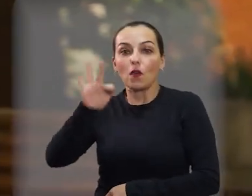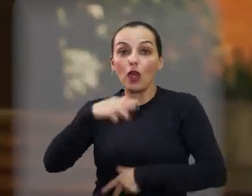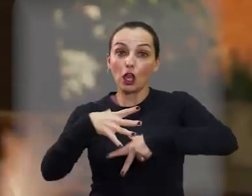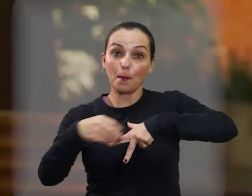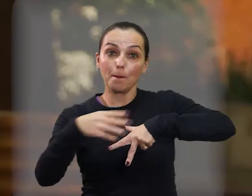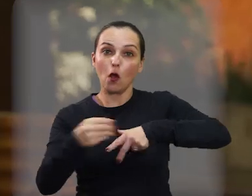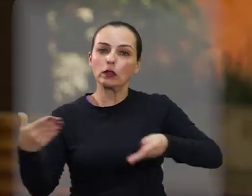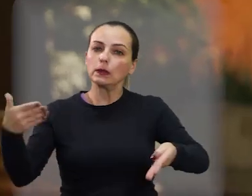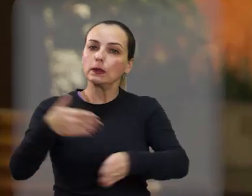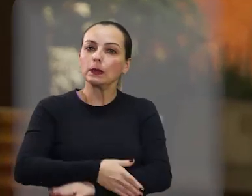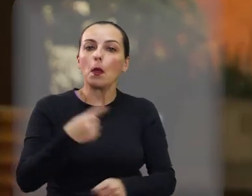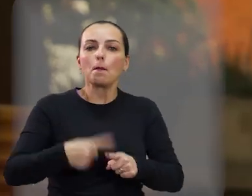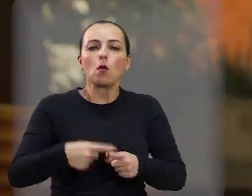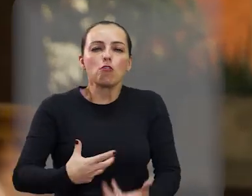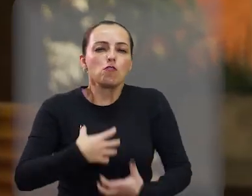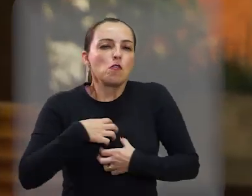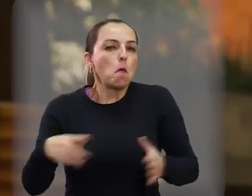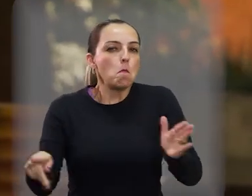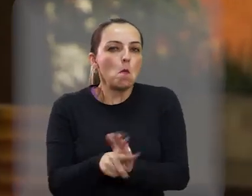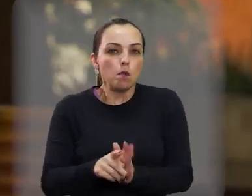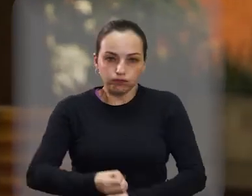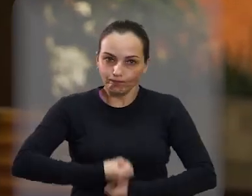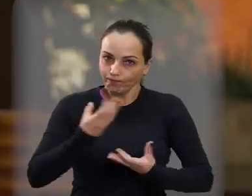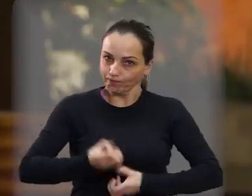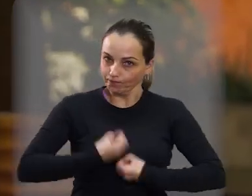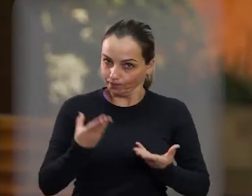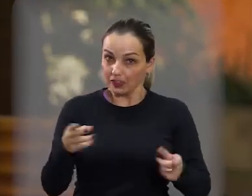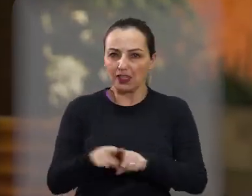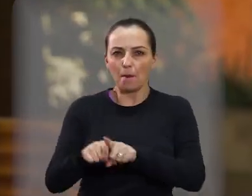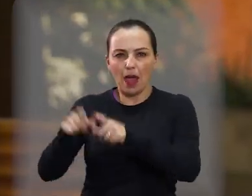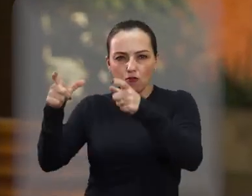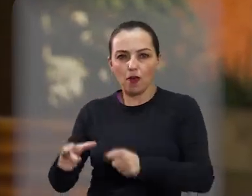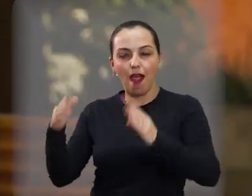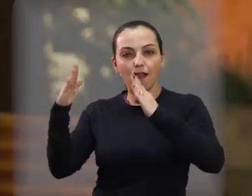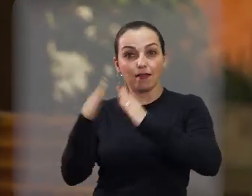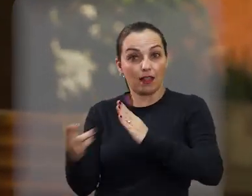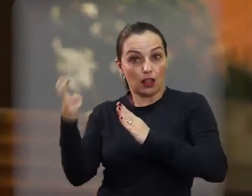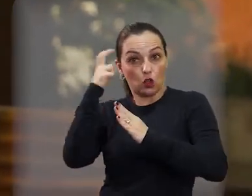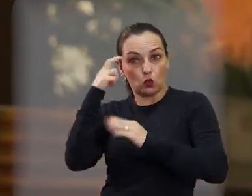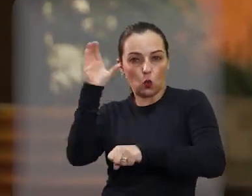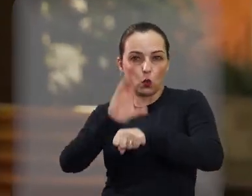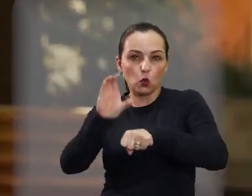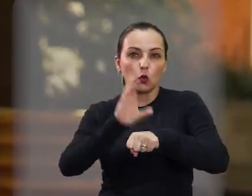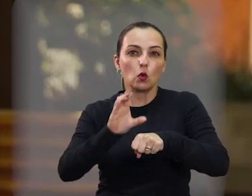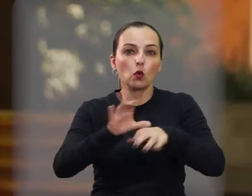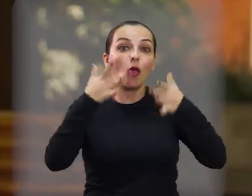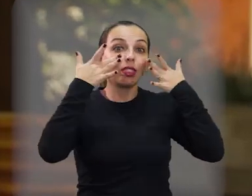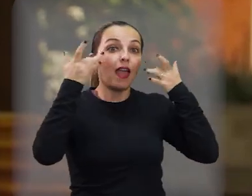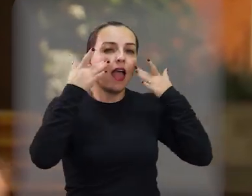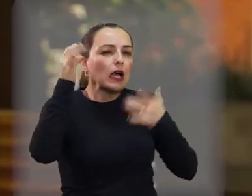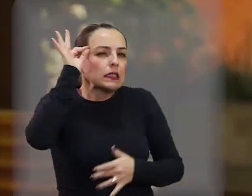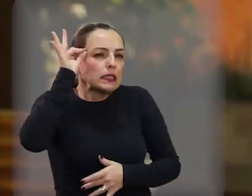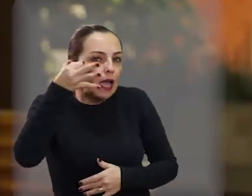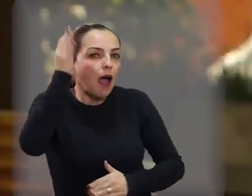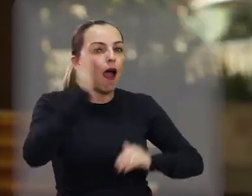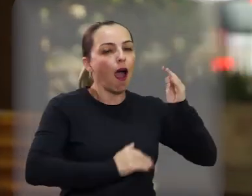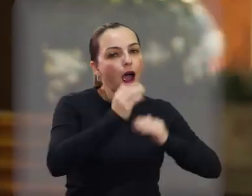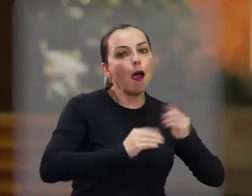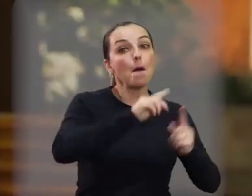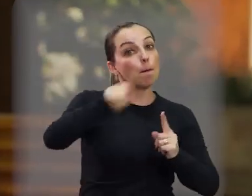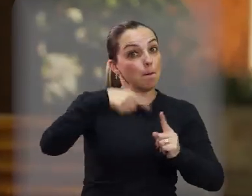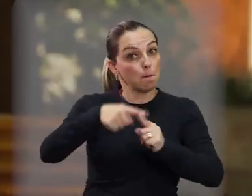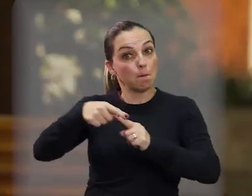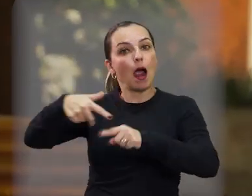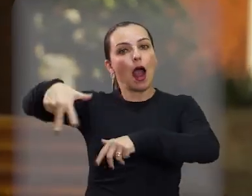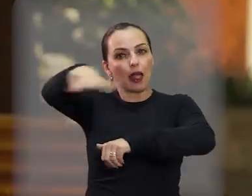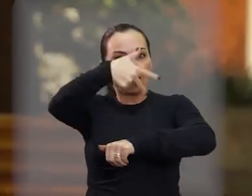de moda, porque eu acho que é uma forma de eu me expressar também. Fiz o curso de teatro de improviso, inclusive na Casa da